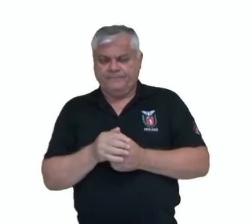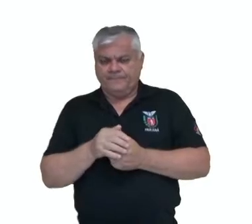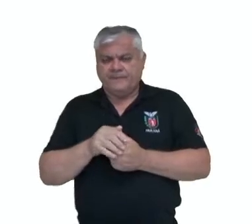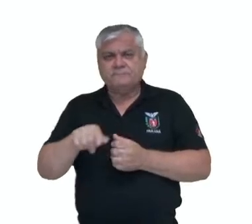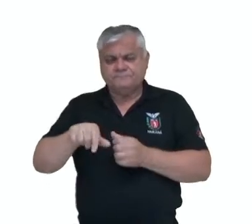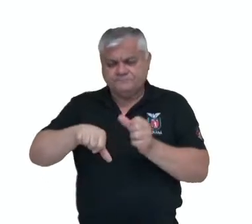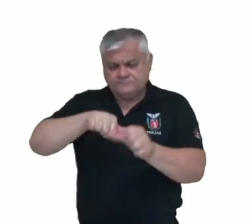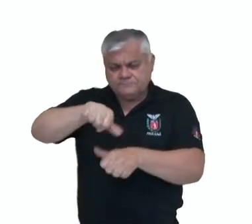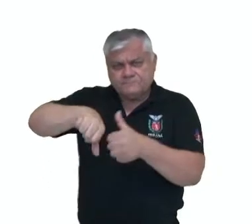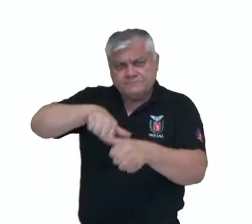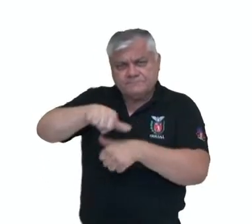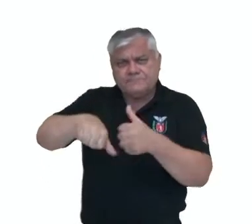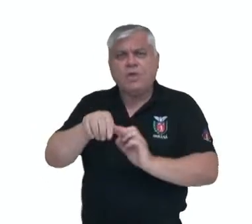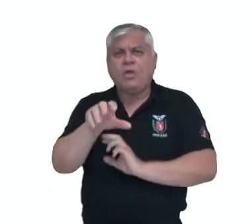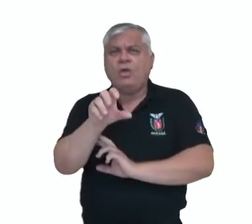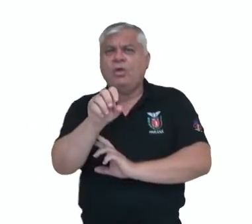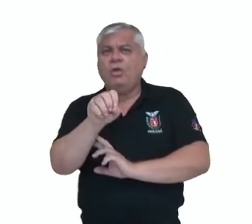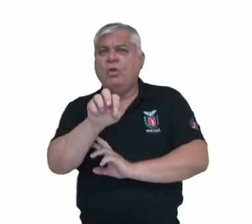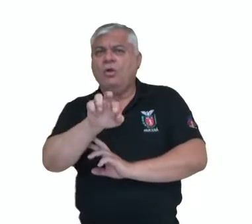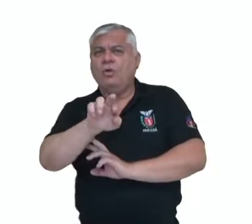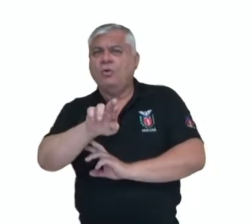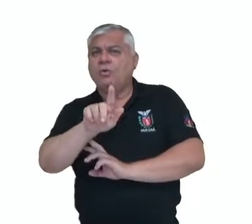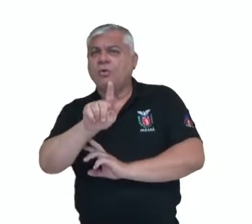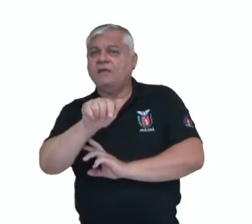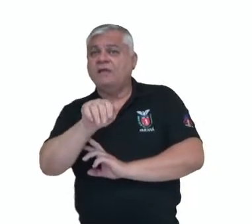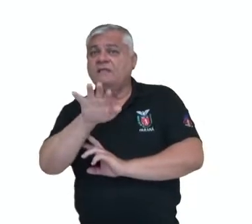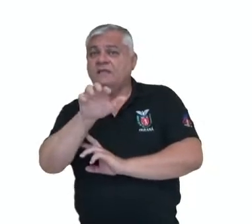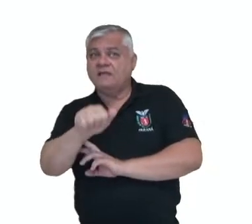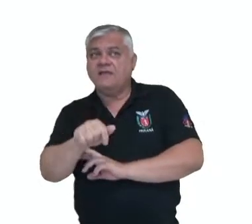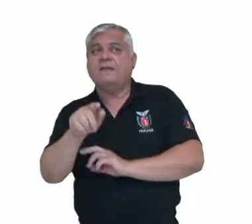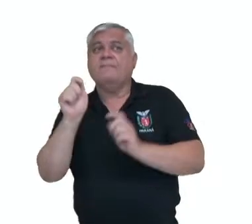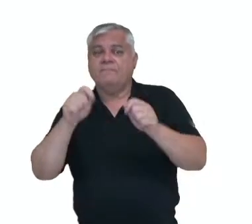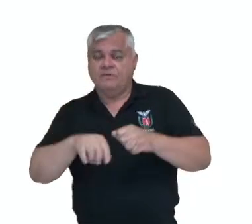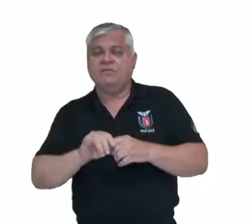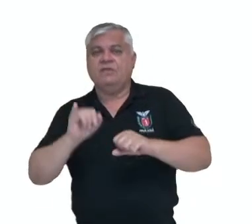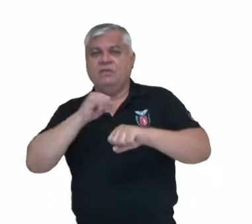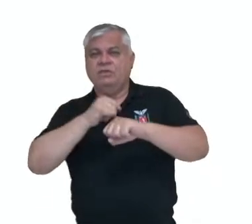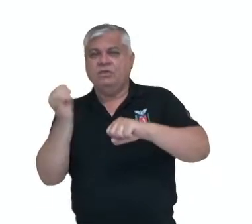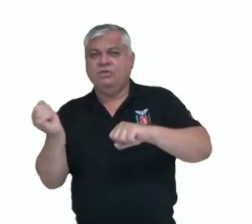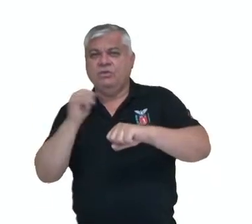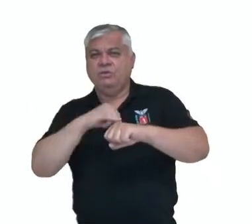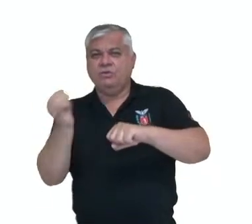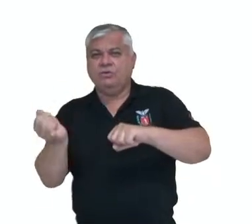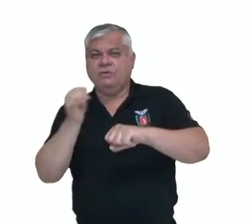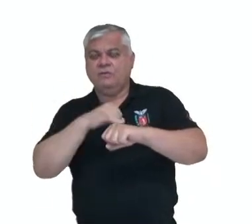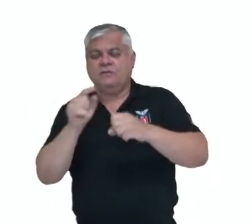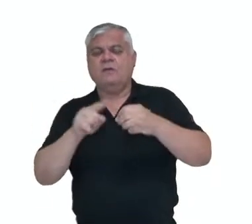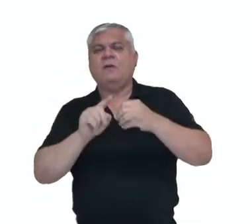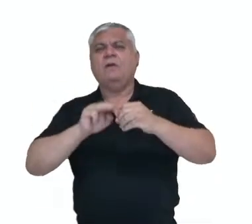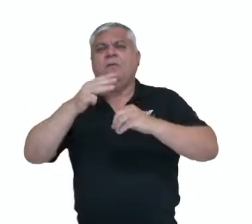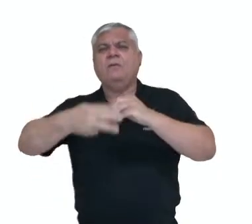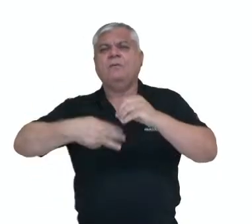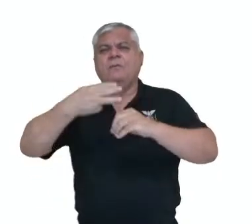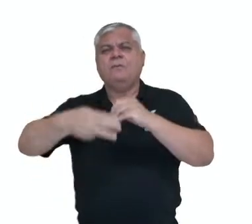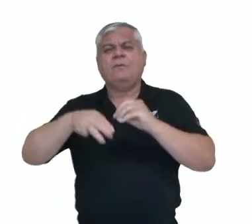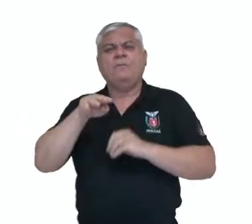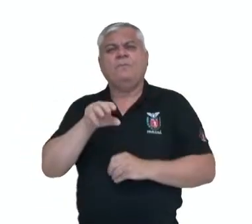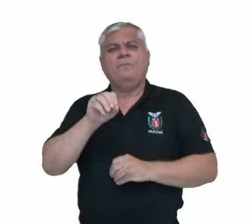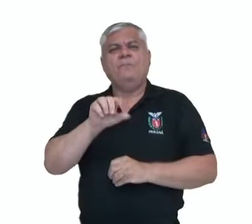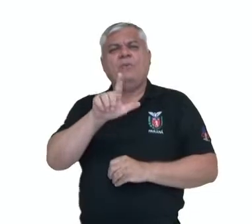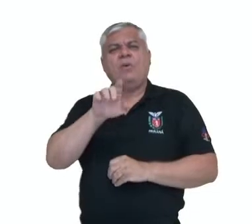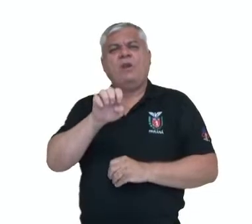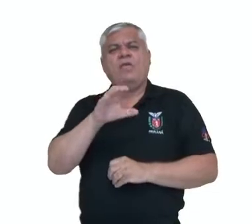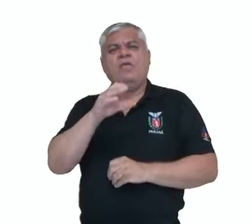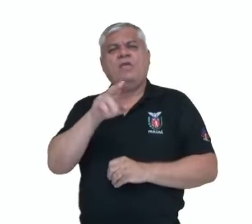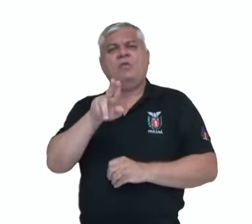nós temos as reações orgânicas que são iônicas e moleculares. Como nós vamos diferenciar